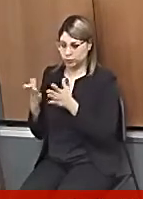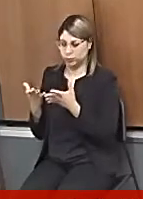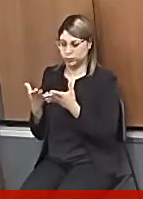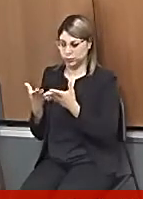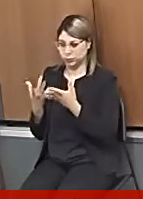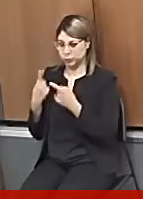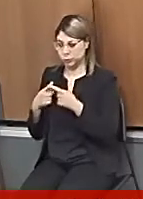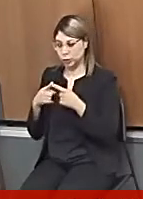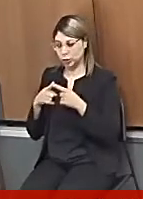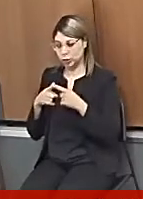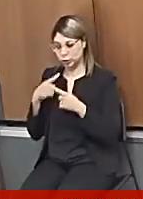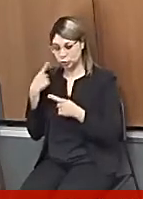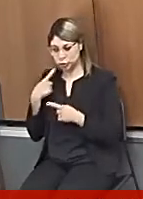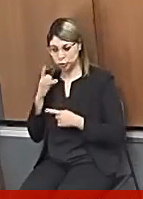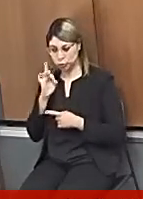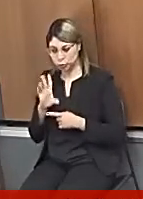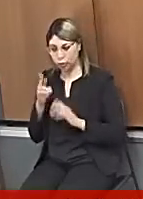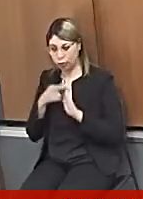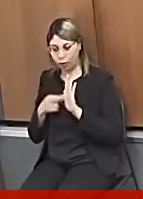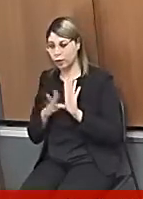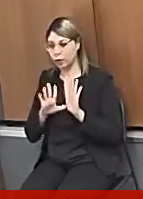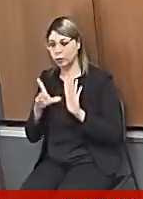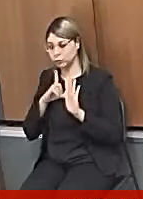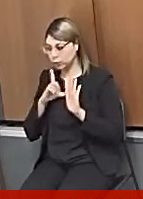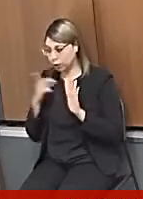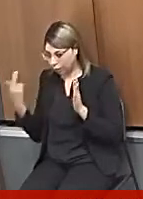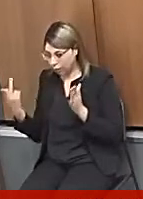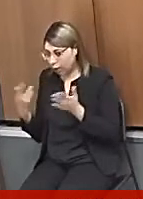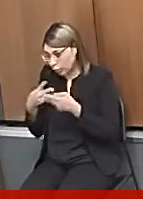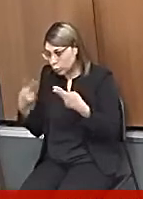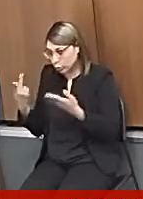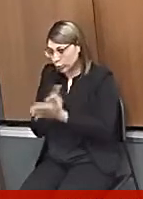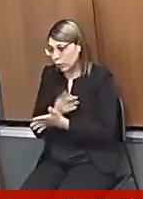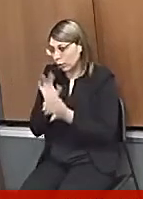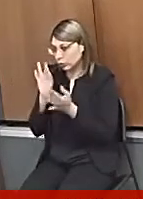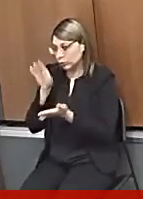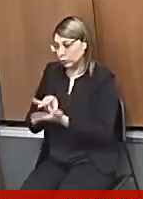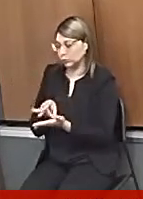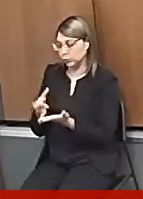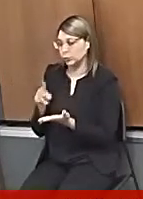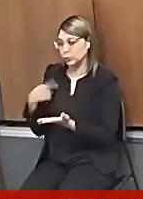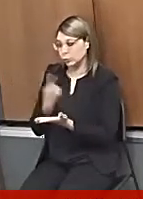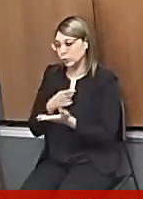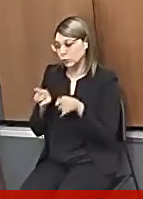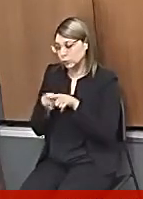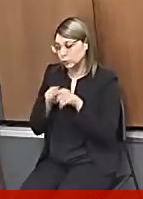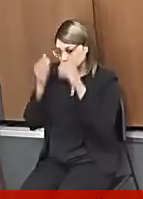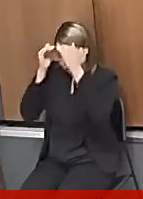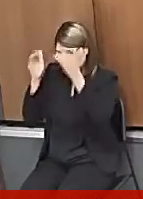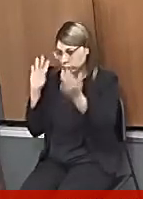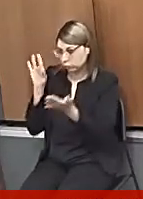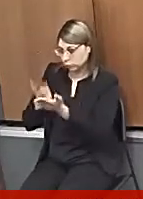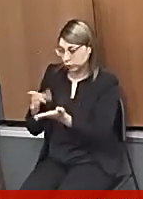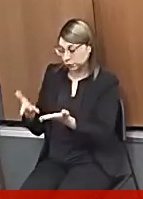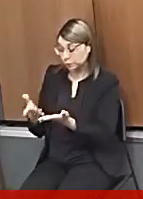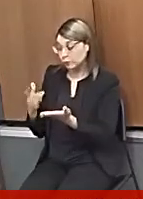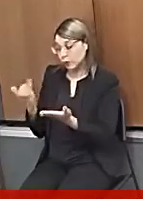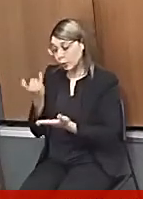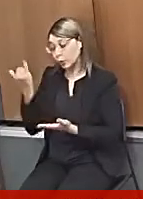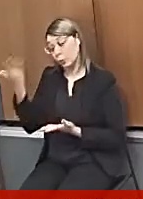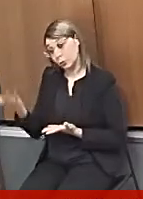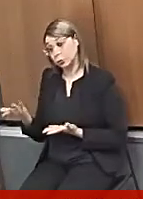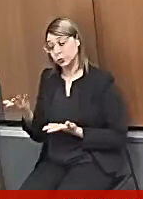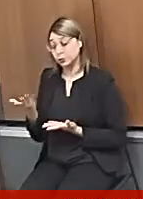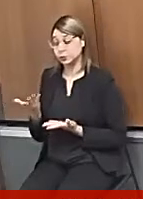só da norma ela ele tem também o fato não é subjacente e nós nos debruçamos sobre esses fatos então é muito importante eu acho que